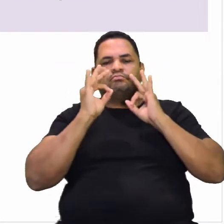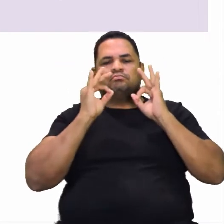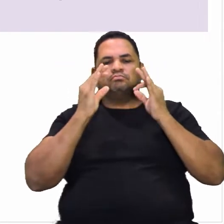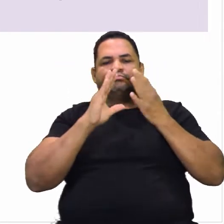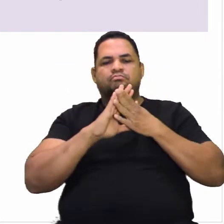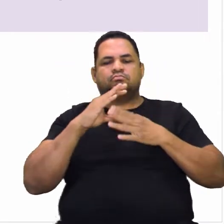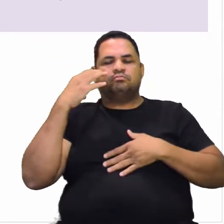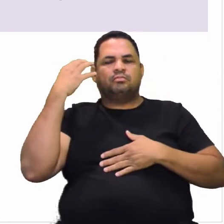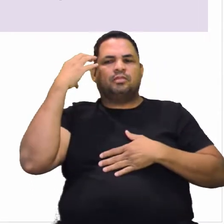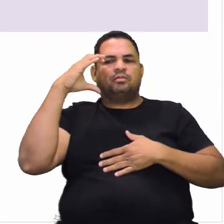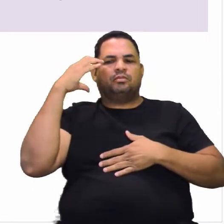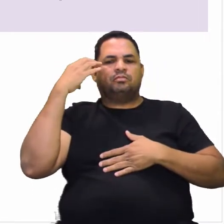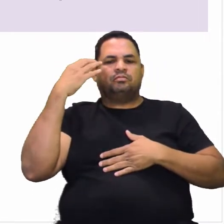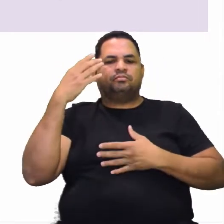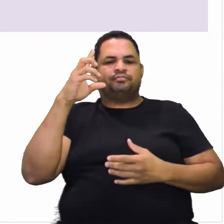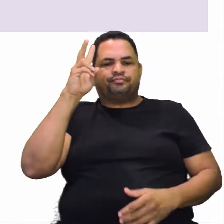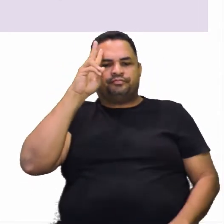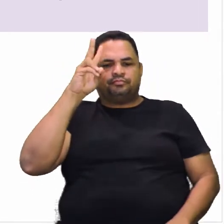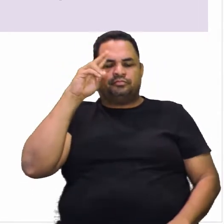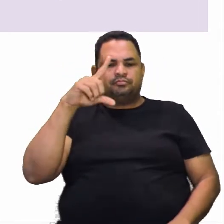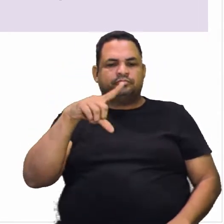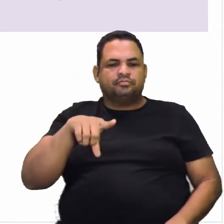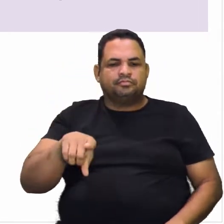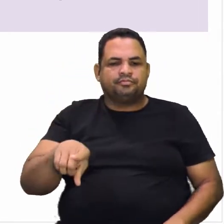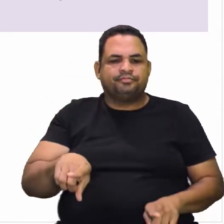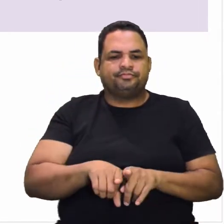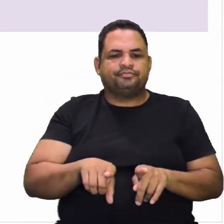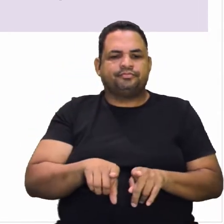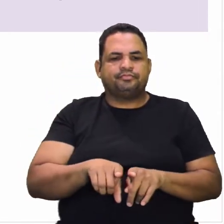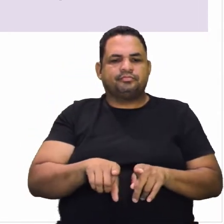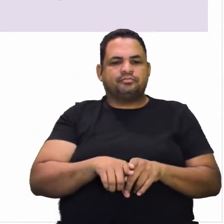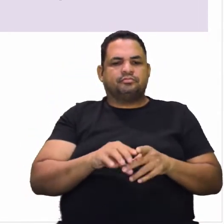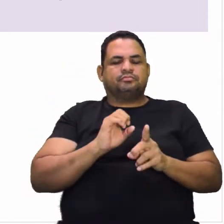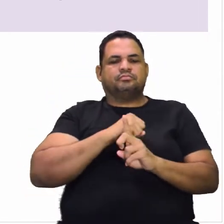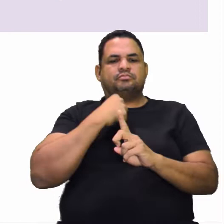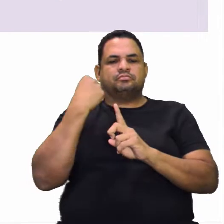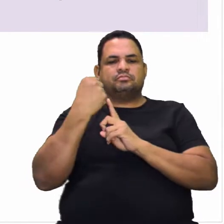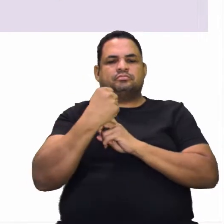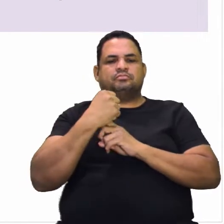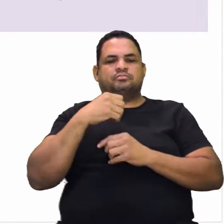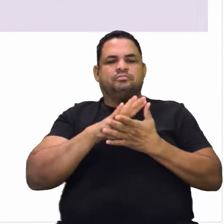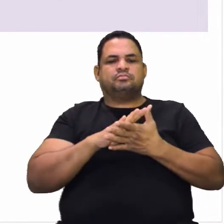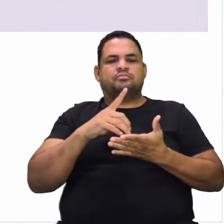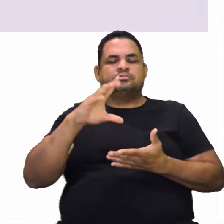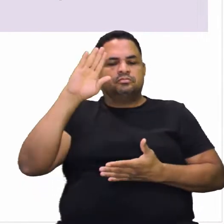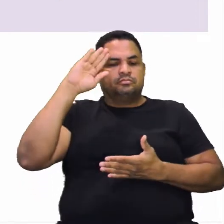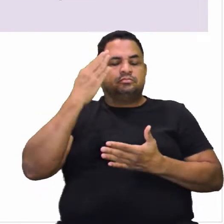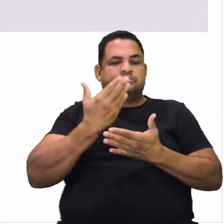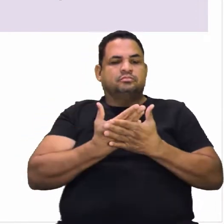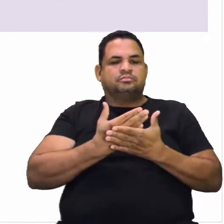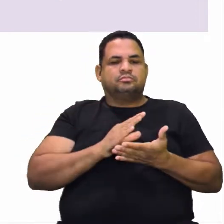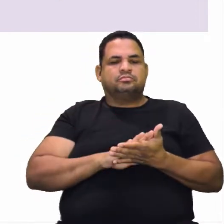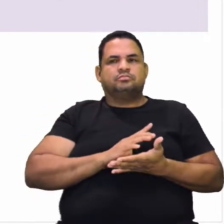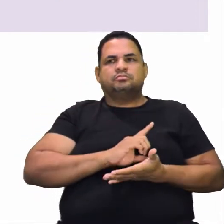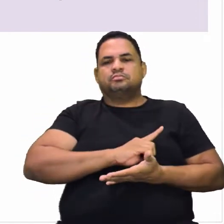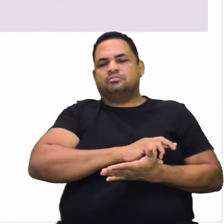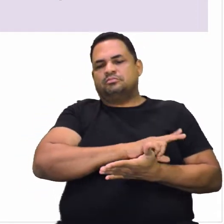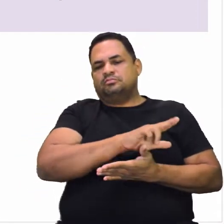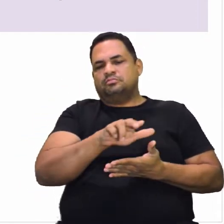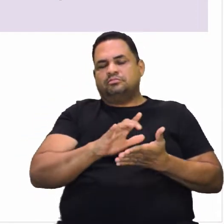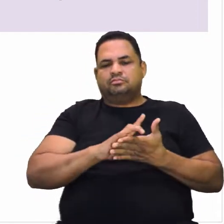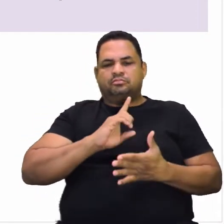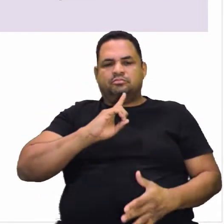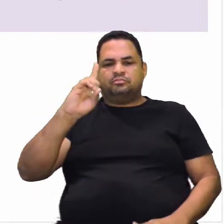Lembra que a Grécia também era uma sociedade politeísta, ela acreditava em vários deuses. E aí